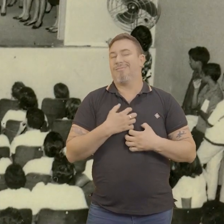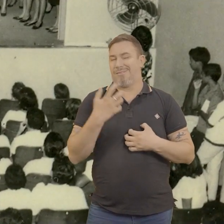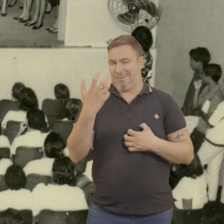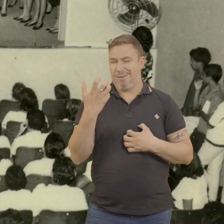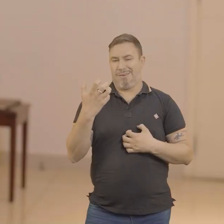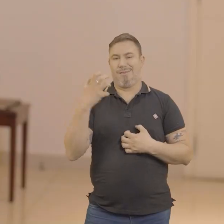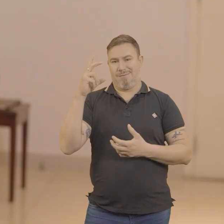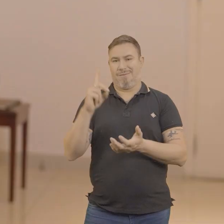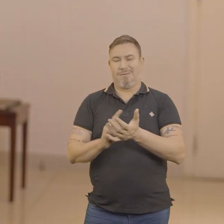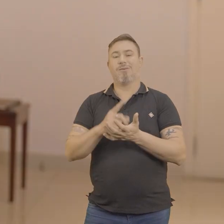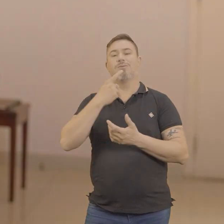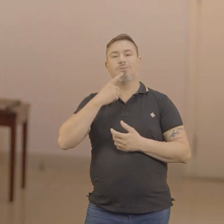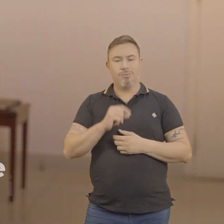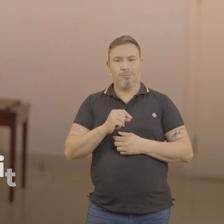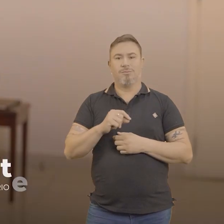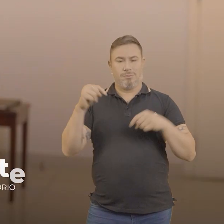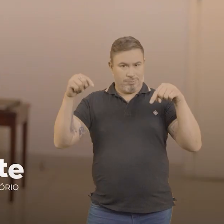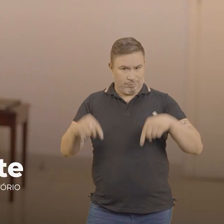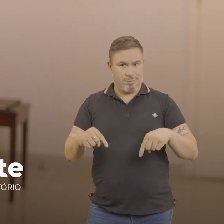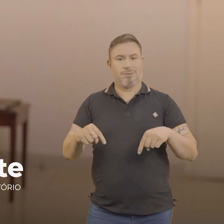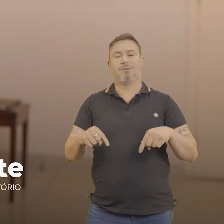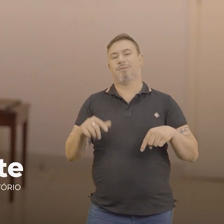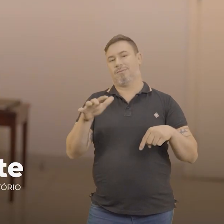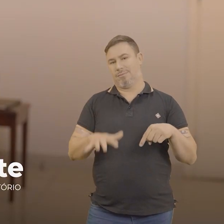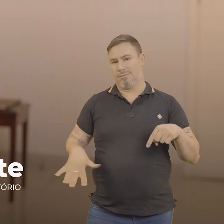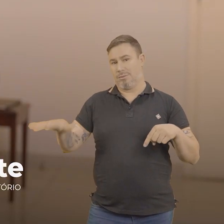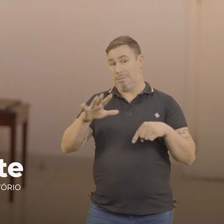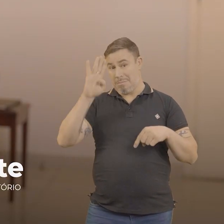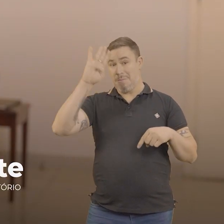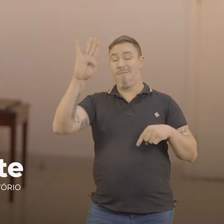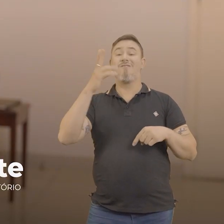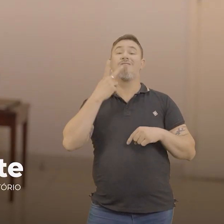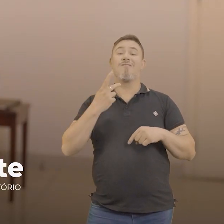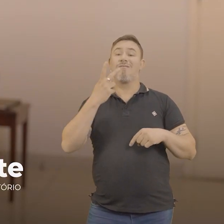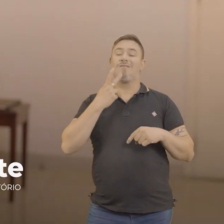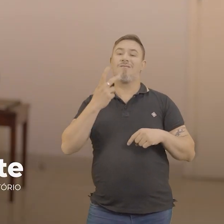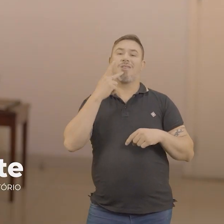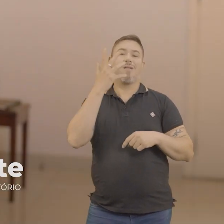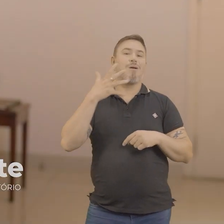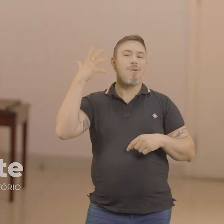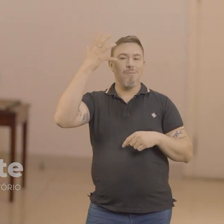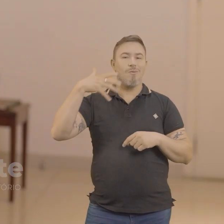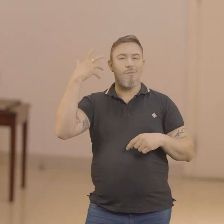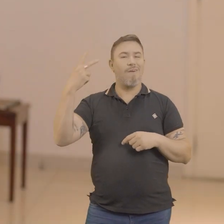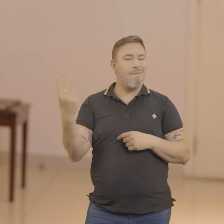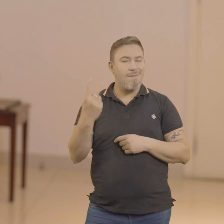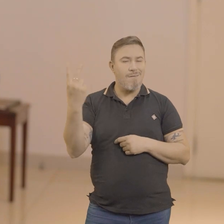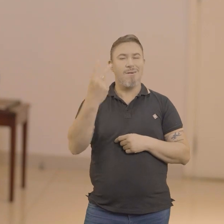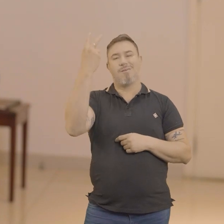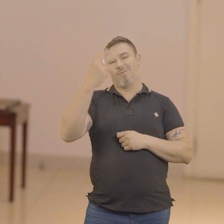queria realmente que aqui na sua terra natal, principalmente Fortaleza, a música fosse